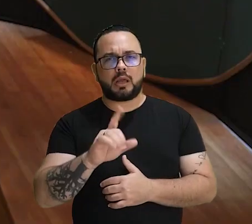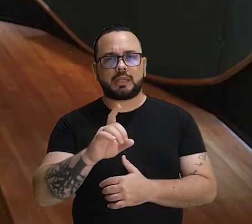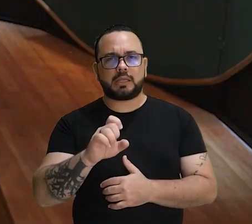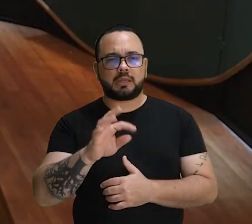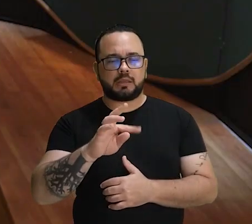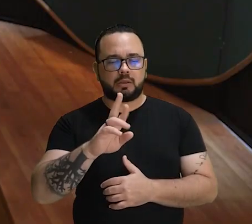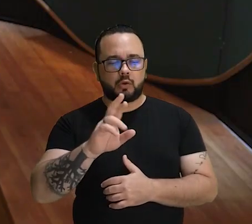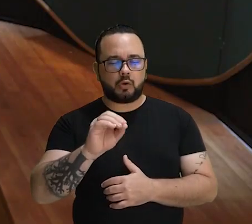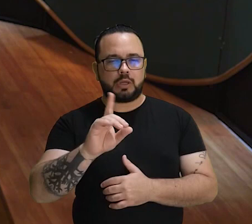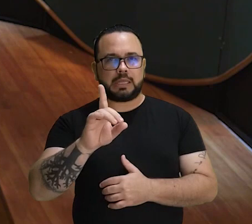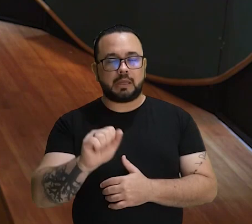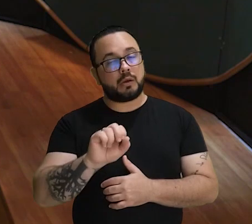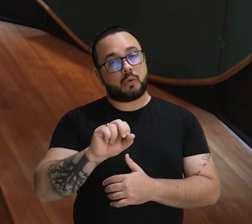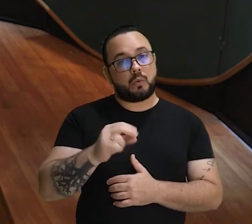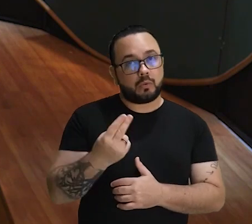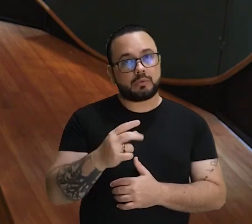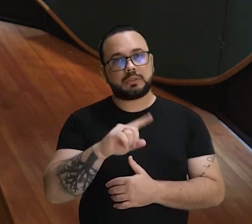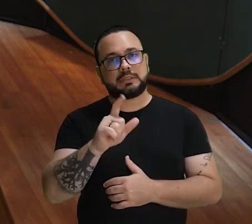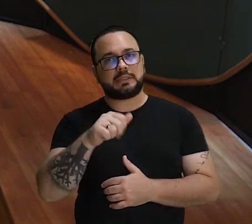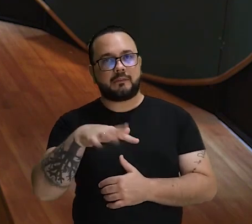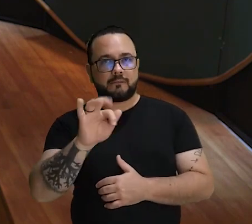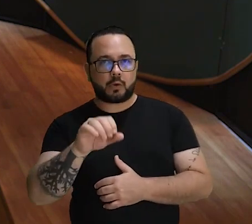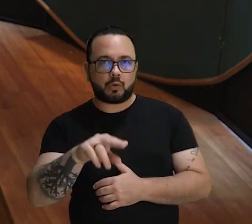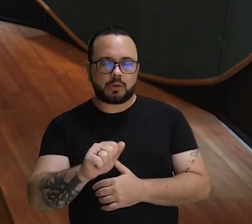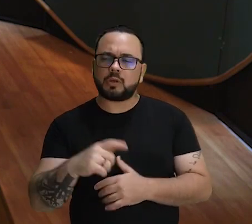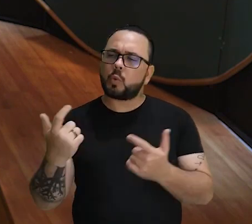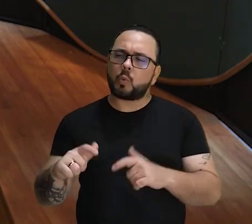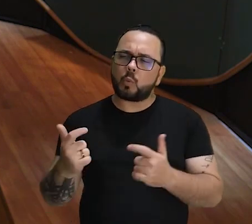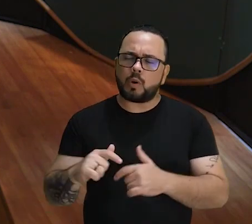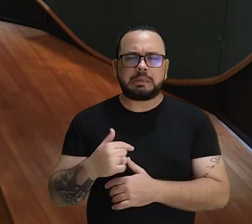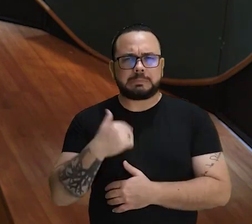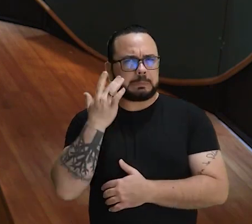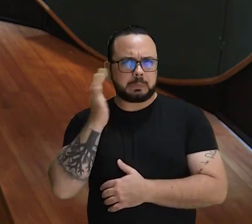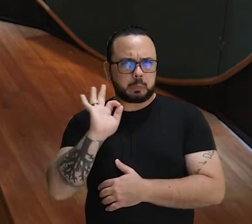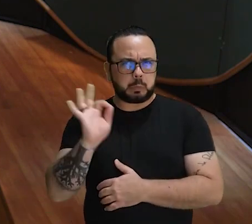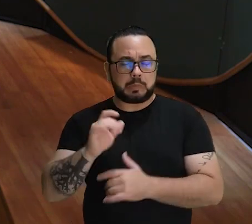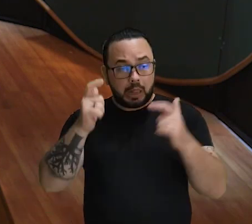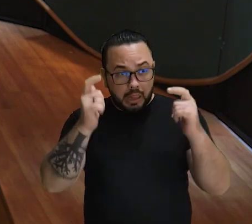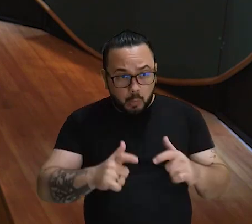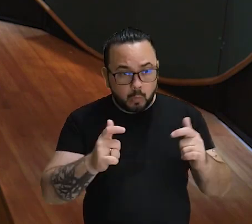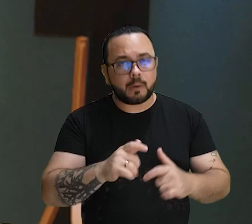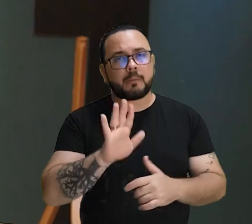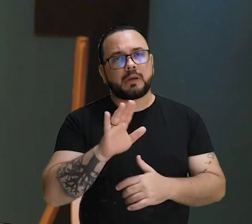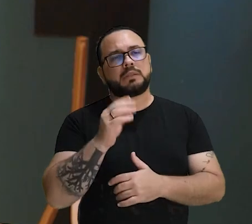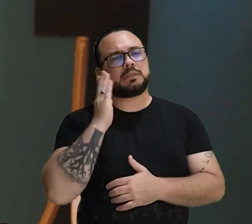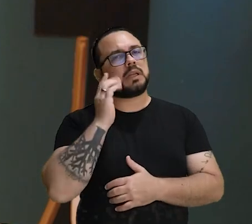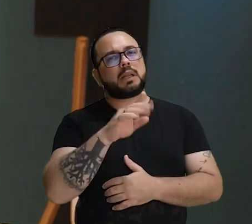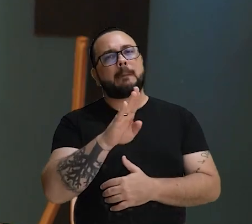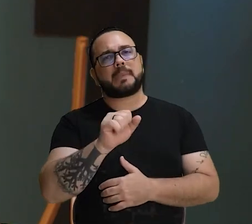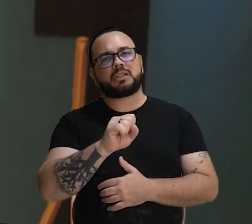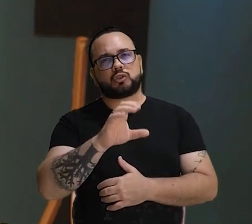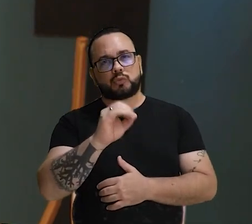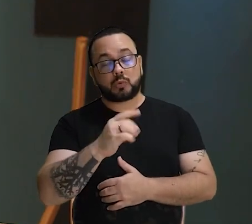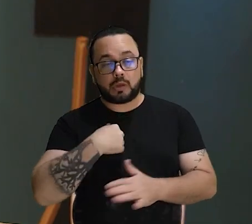roda. Também lá é chamado zanfona. De onde que é? Ele é meu, é um instrumento medieval europeu, não sei onde é a origem exatamente. Ele é basco, esse